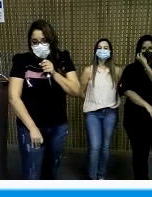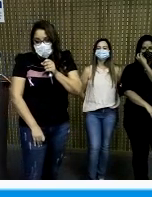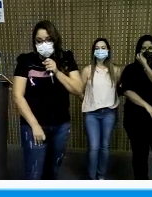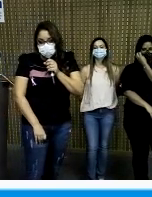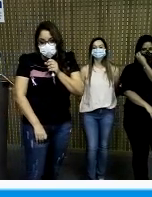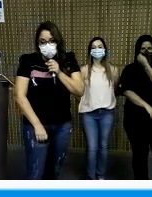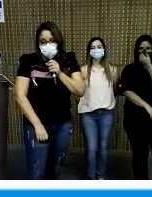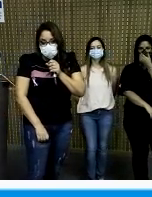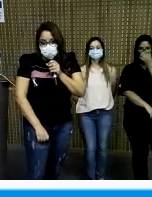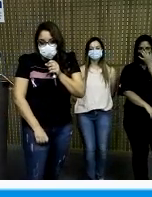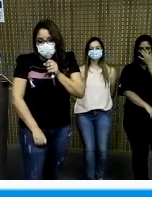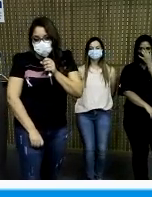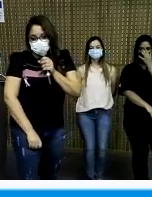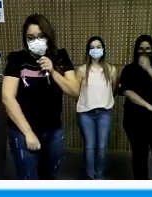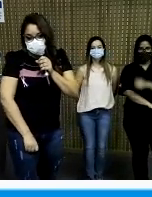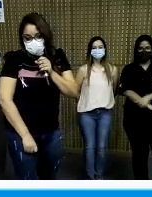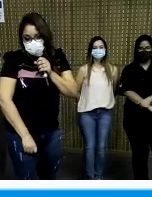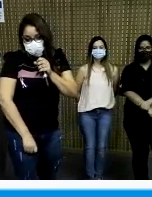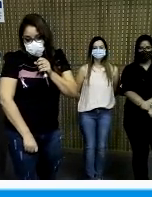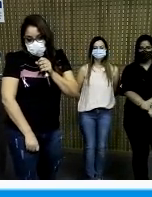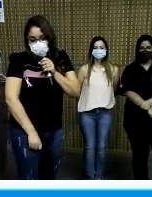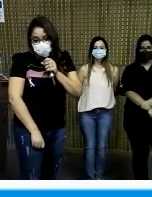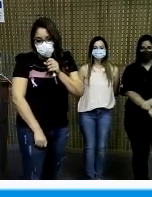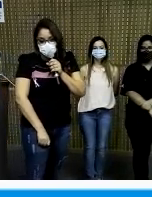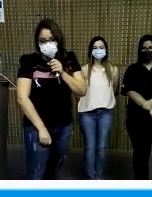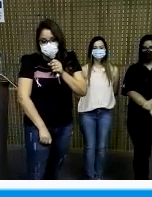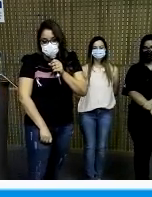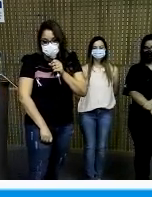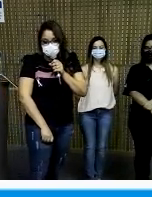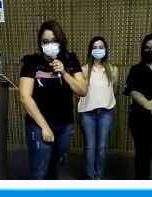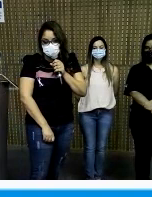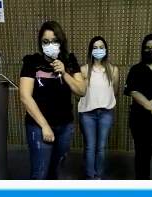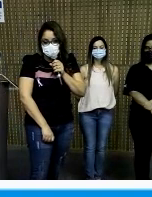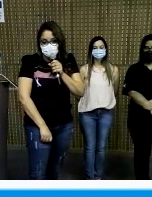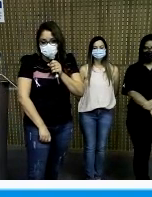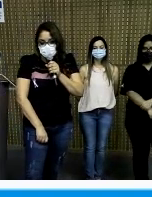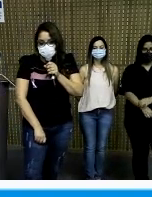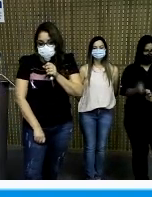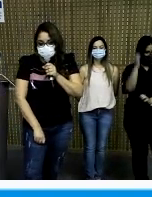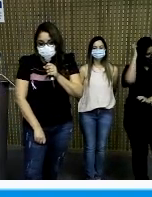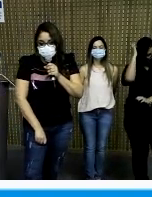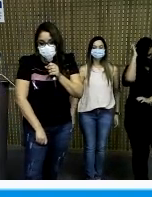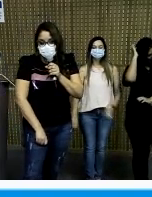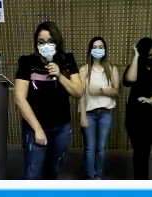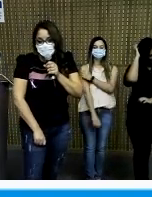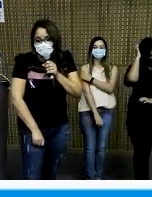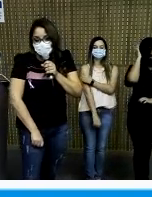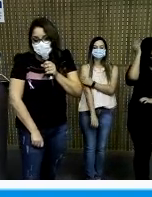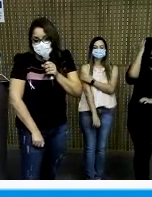2021, a gente tem uma melhora na proporção de gestante em pelo menos 6 consultas de pré-natal realizada,